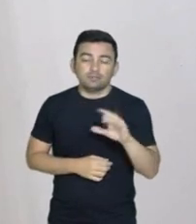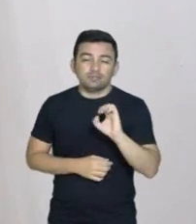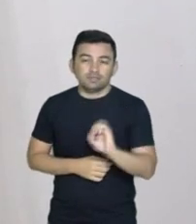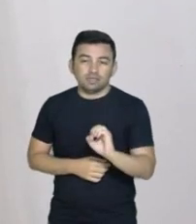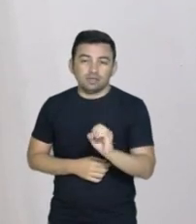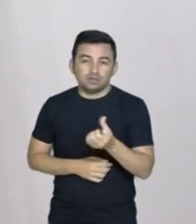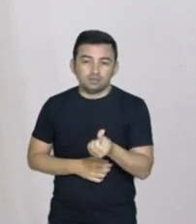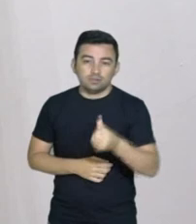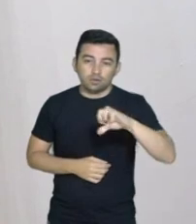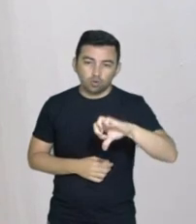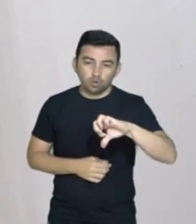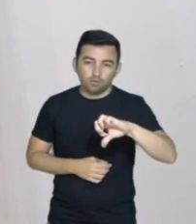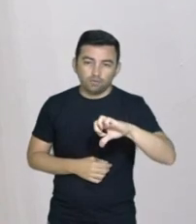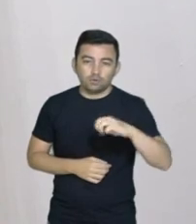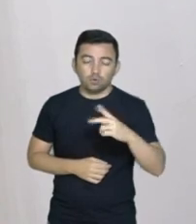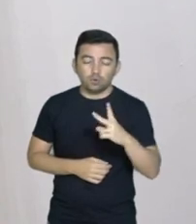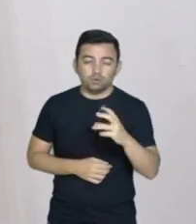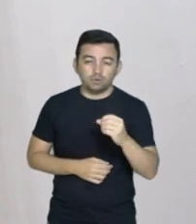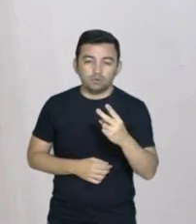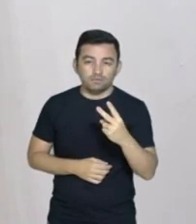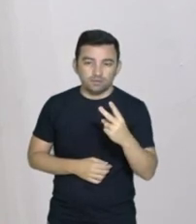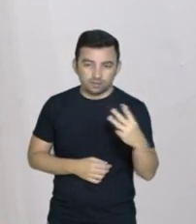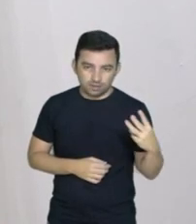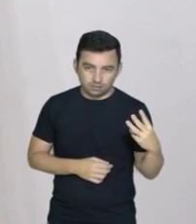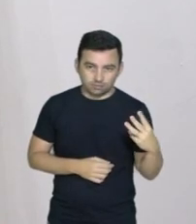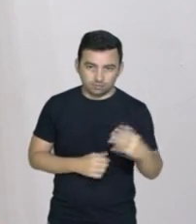069 de 2023